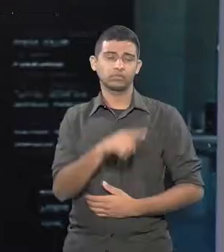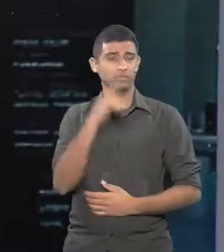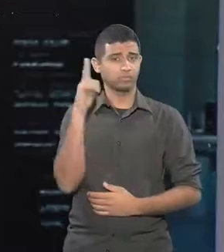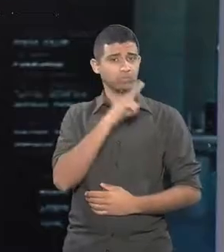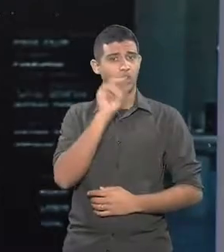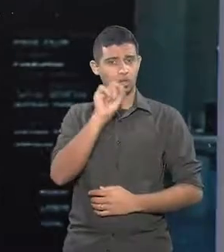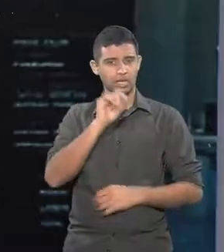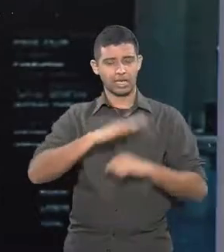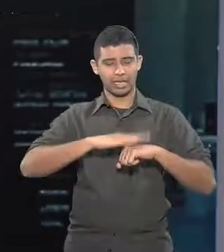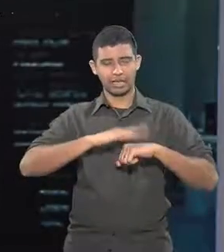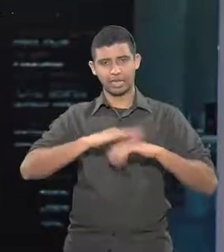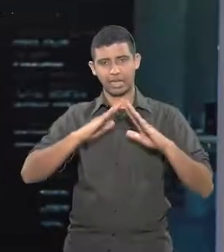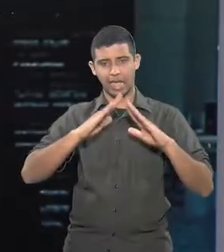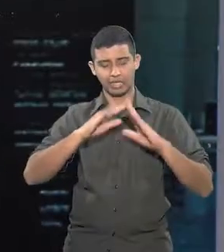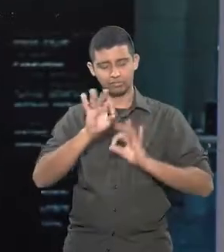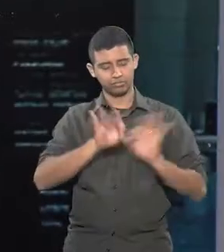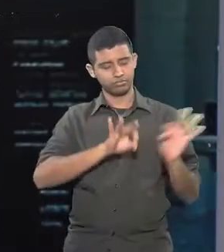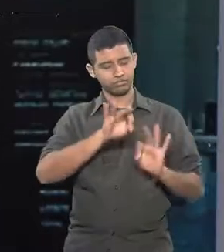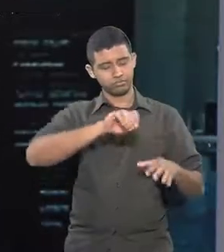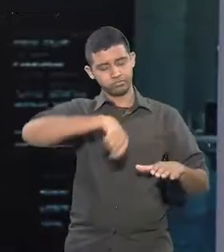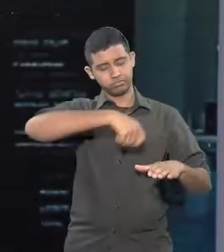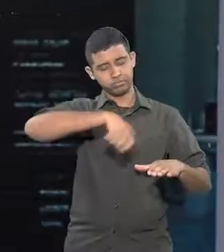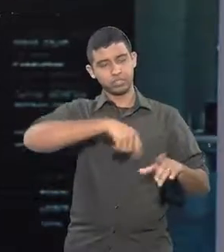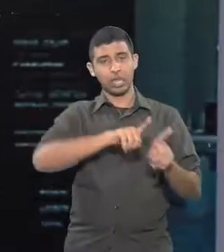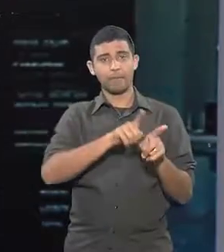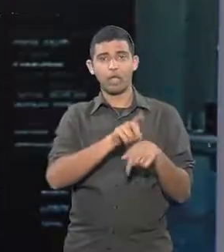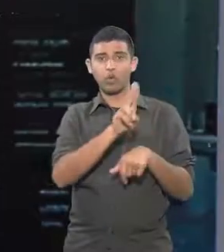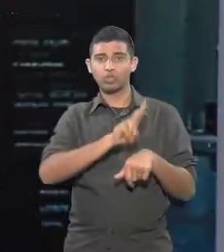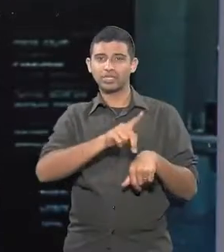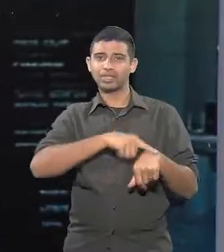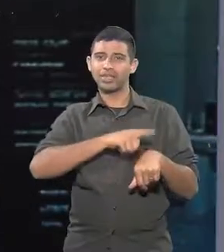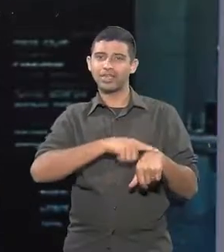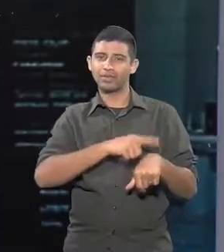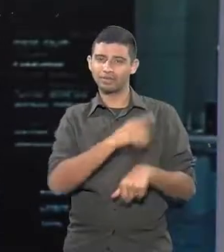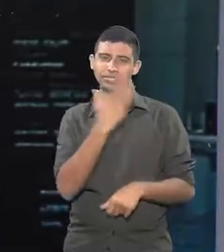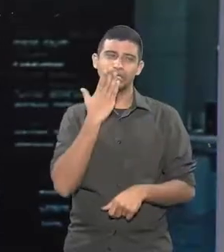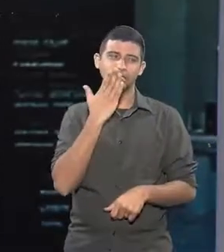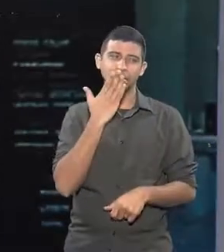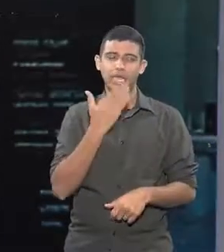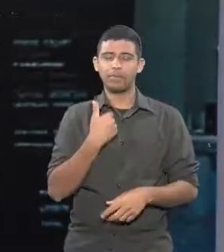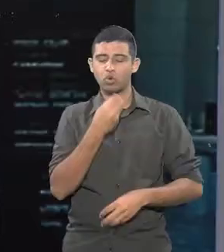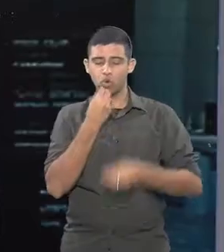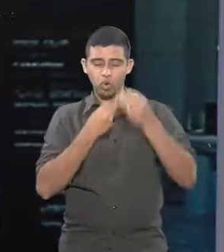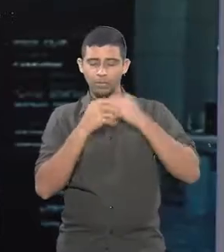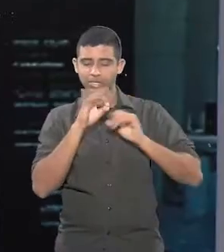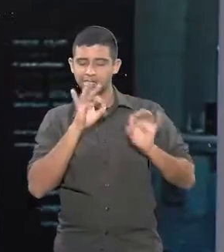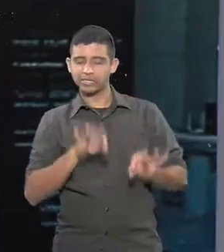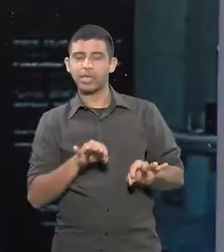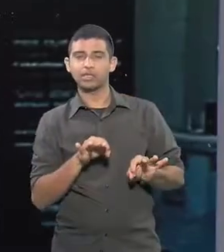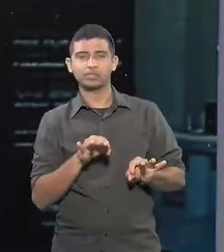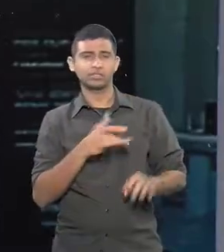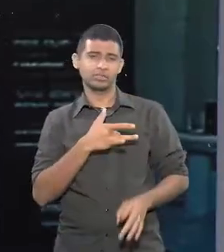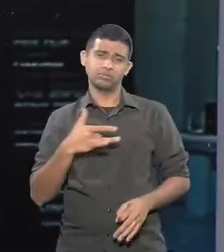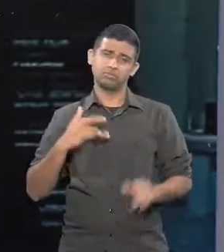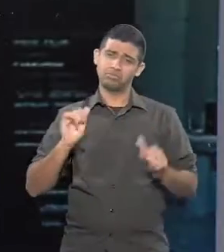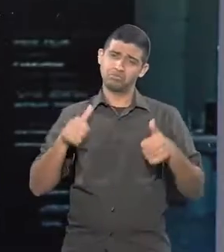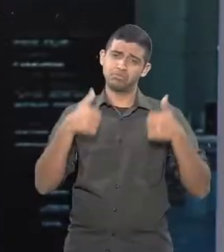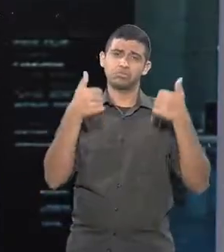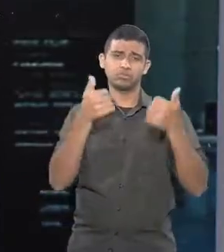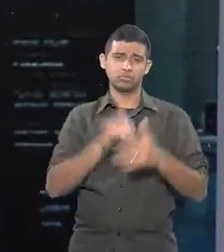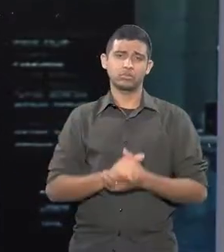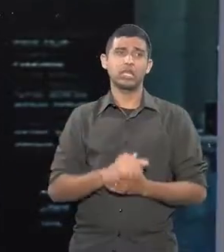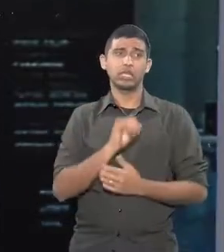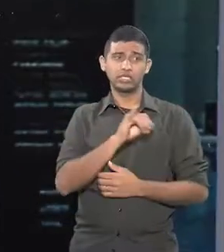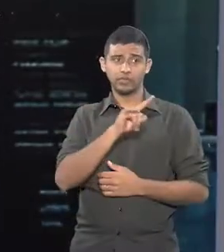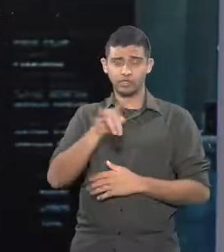o que eu falei, você consegue preparar em casa e otimizar o seu tempo. Você sabe o que você está comendo, então é muito mais saudável. Depende.